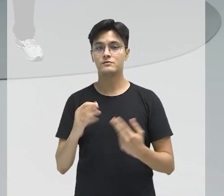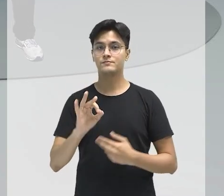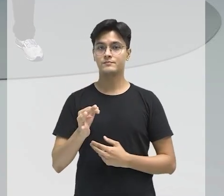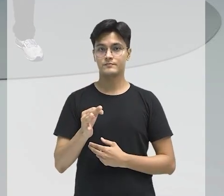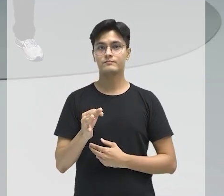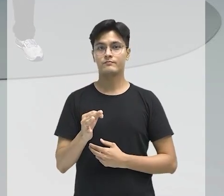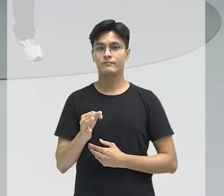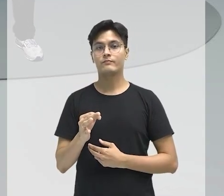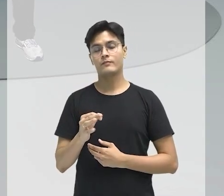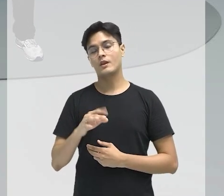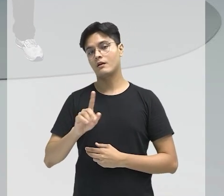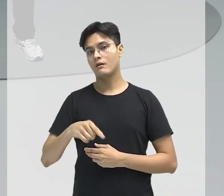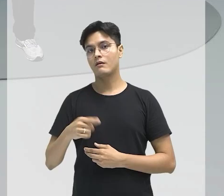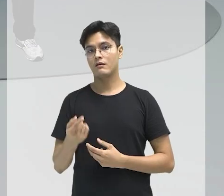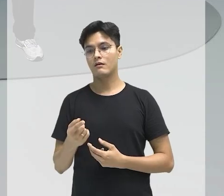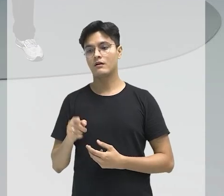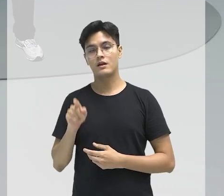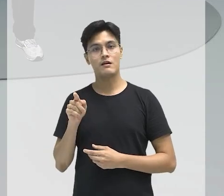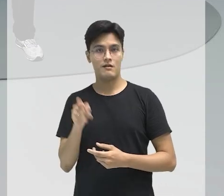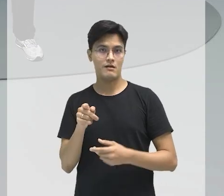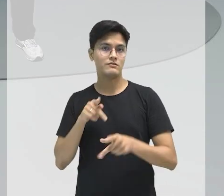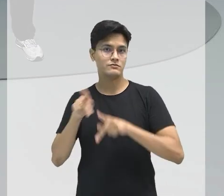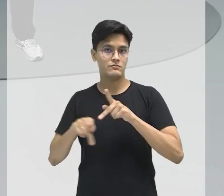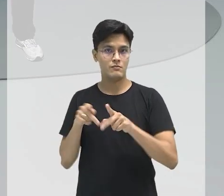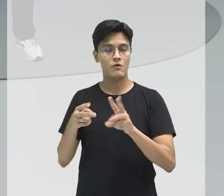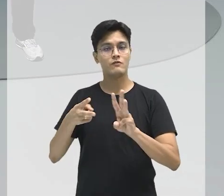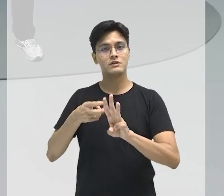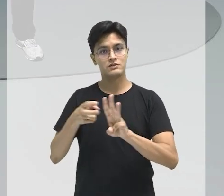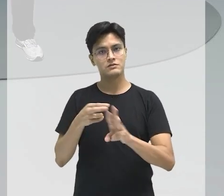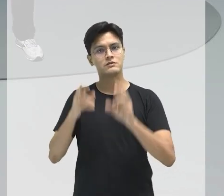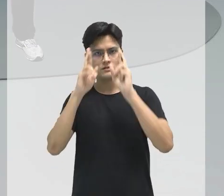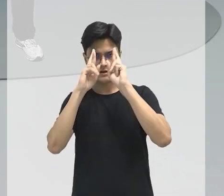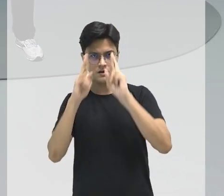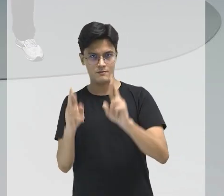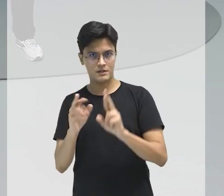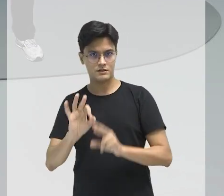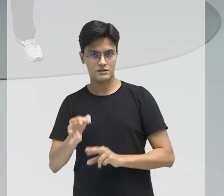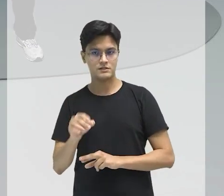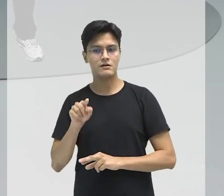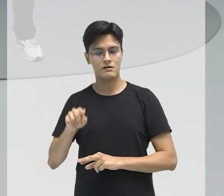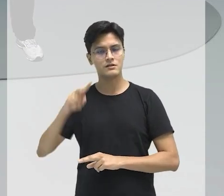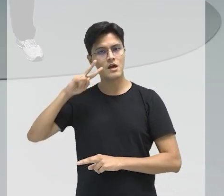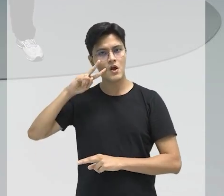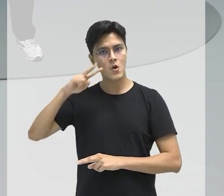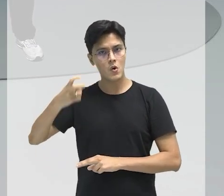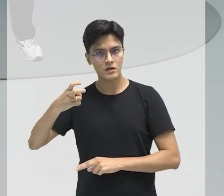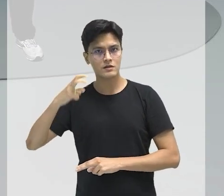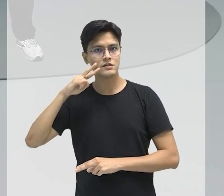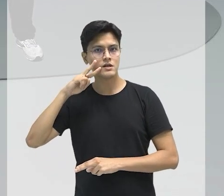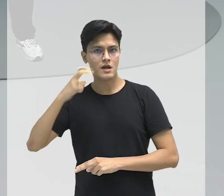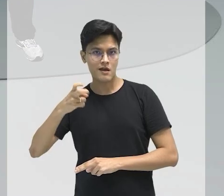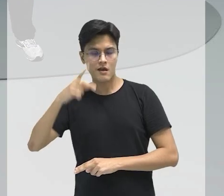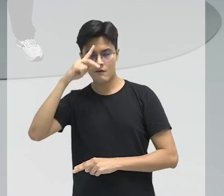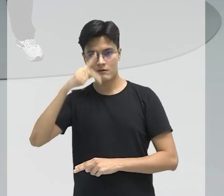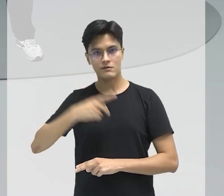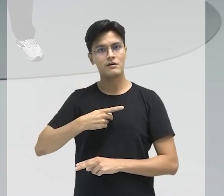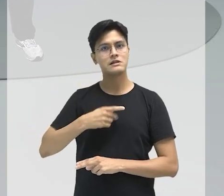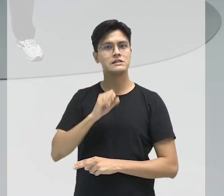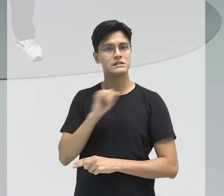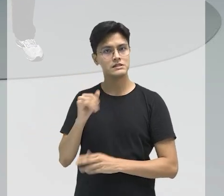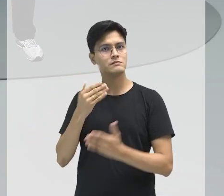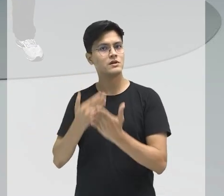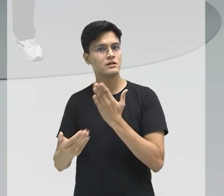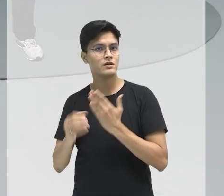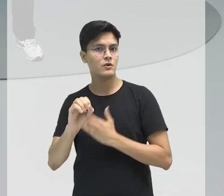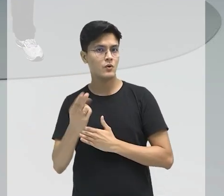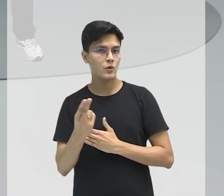Diferente, né, de outros lutadores que não aceitam, né? Mas lá eles reconhecem, né, com maior orgulho. As mulheres